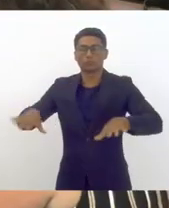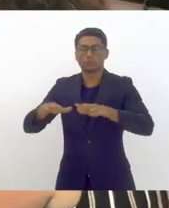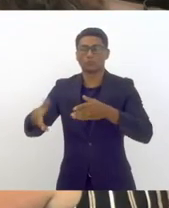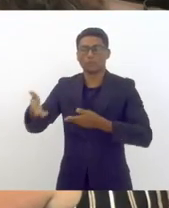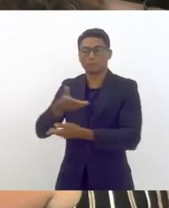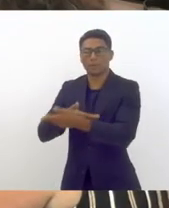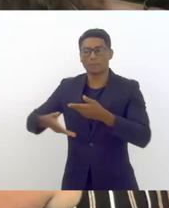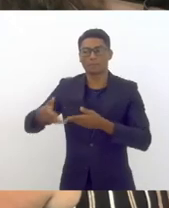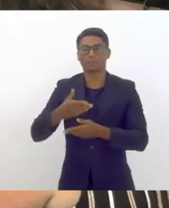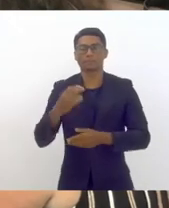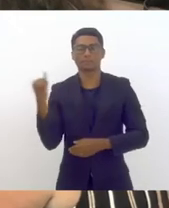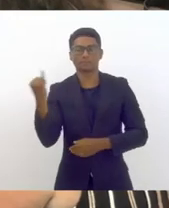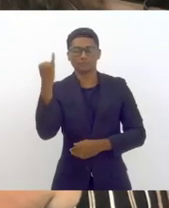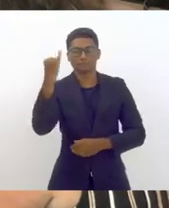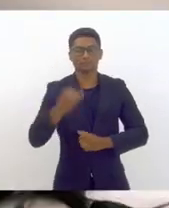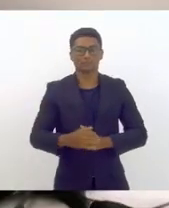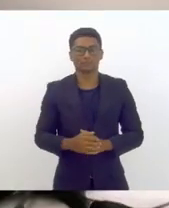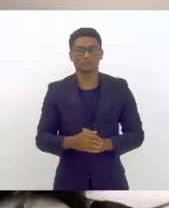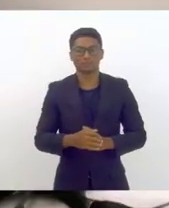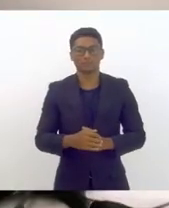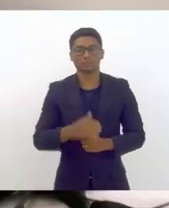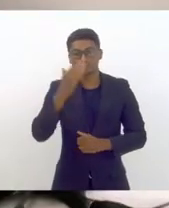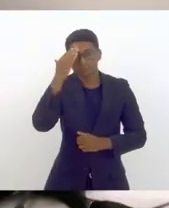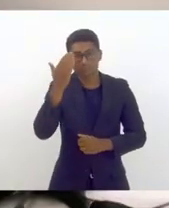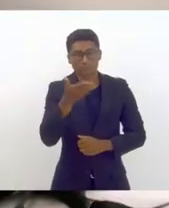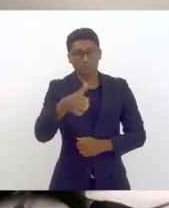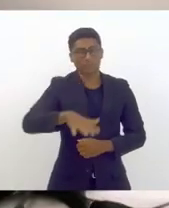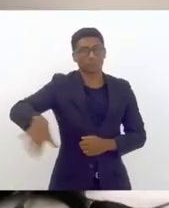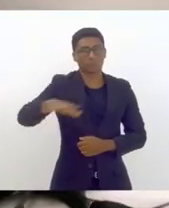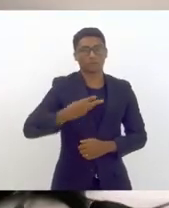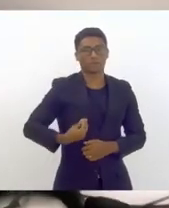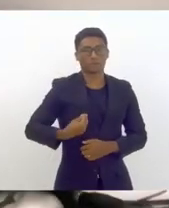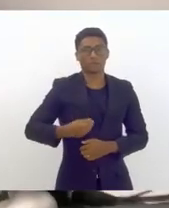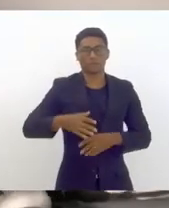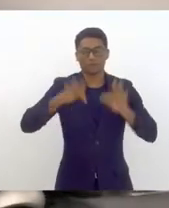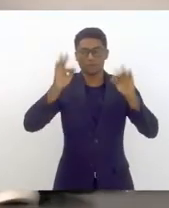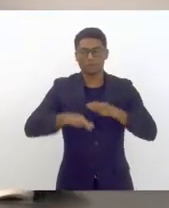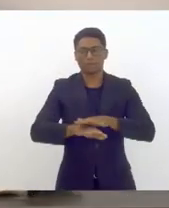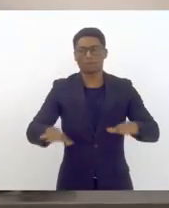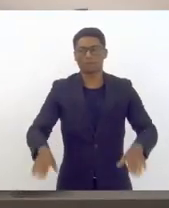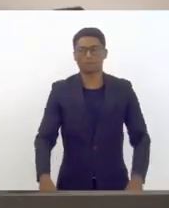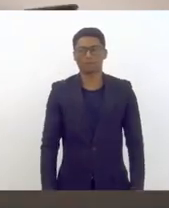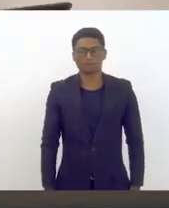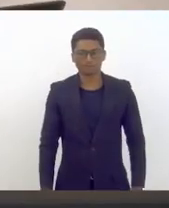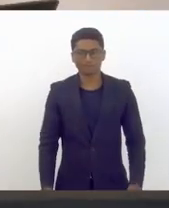e efetividade ao Poder Legislativo. Agradeço a presença de todos e declaro encerrada a sessão.